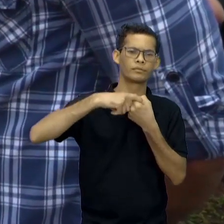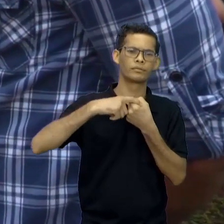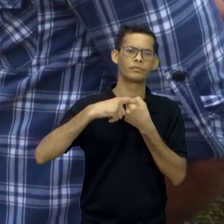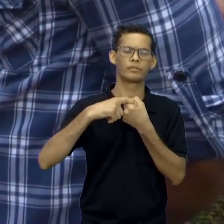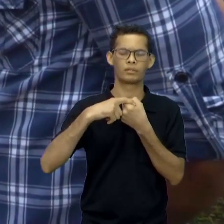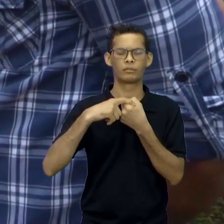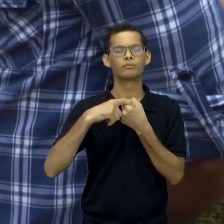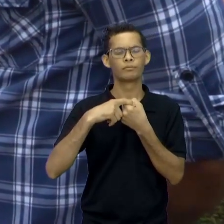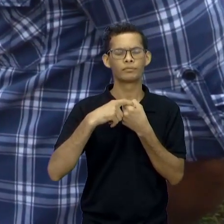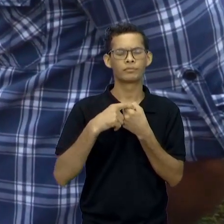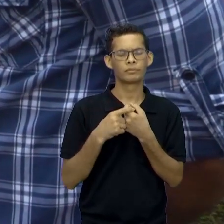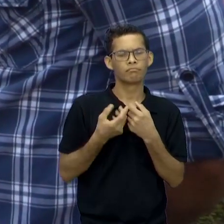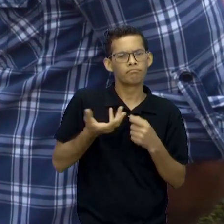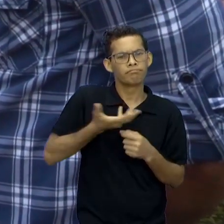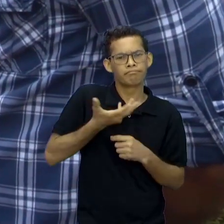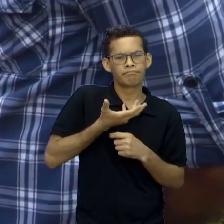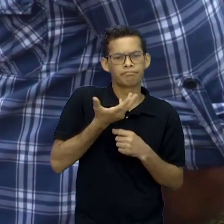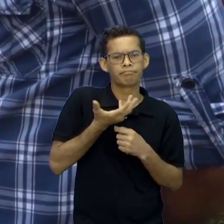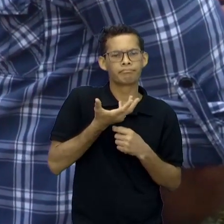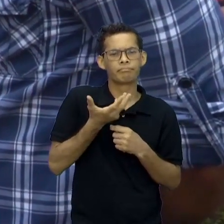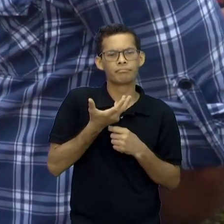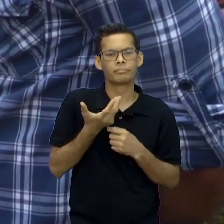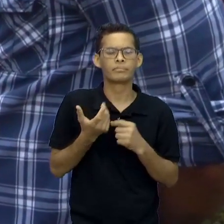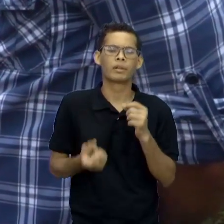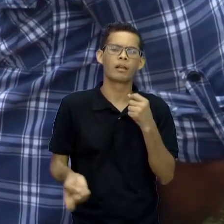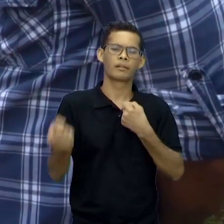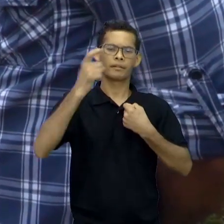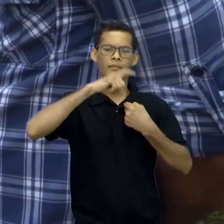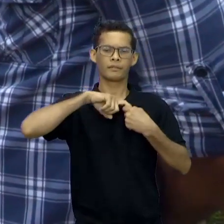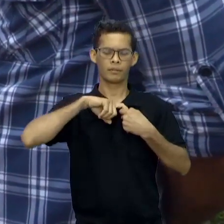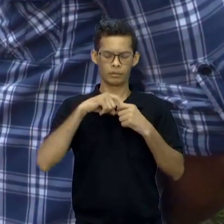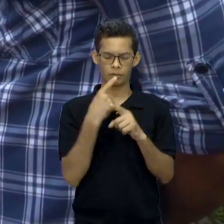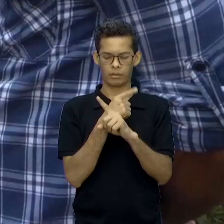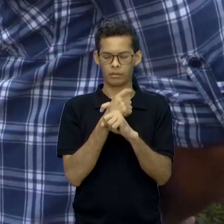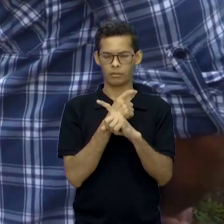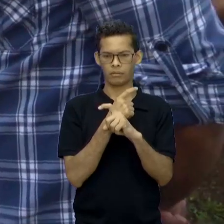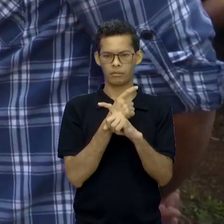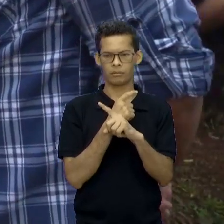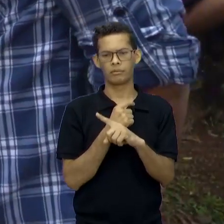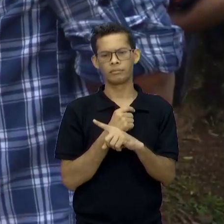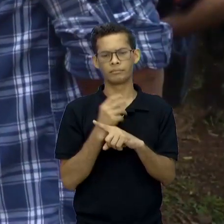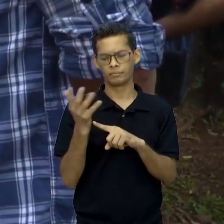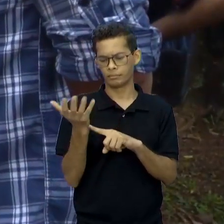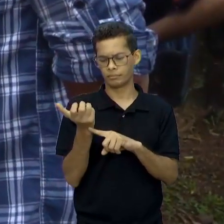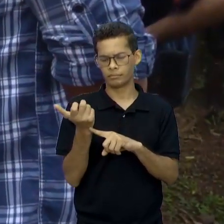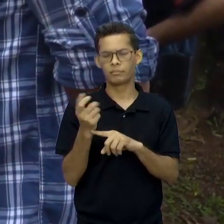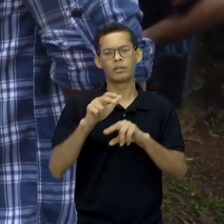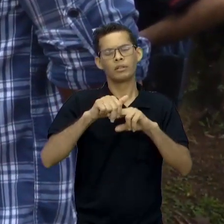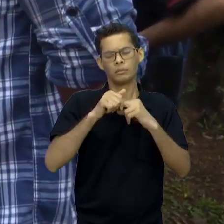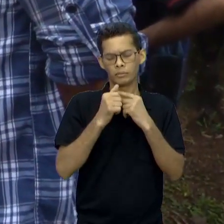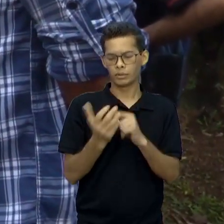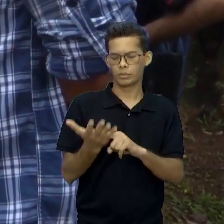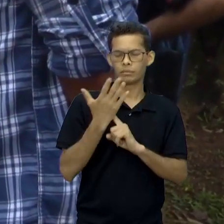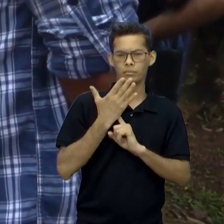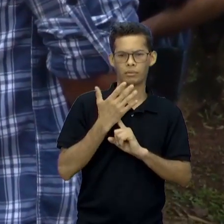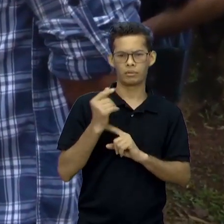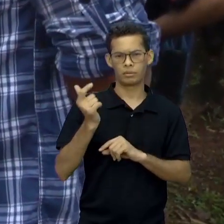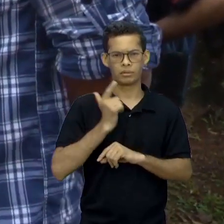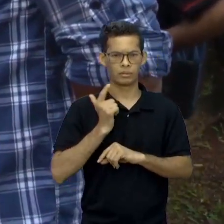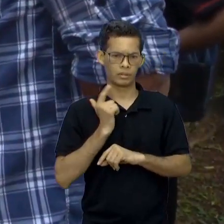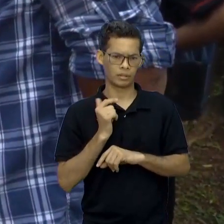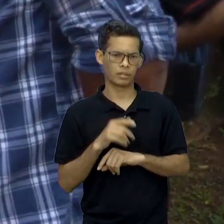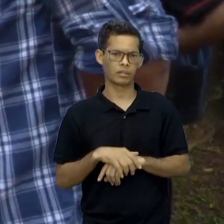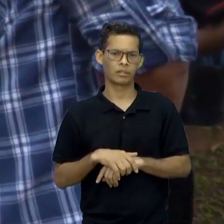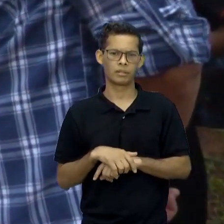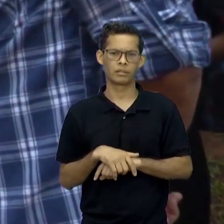viaja numa velocidade mais rápida no solo até chegar na antena receptora. Por isso que aparece a reflexão de base. Ah,